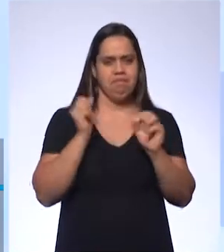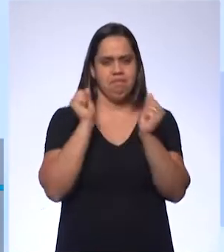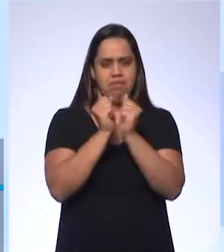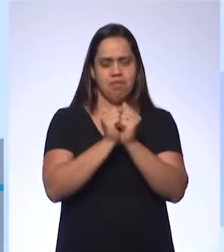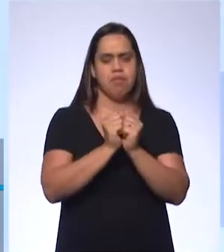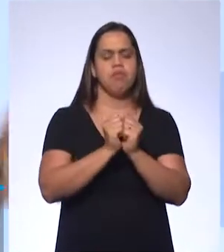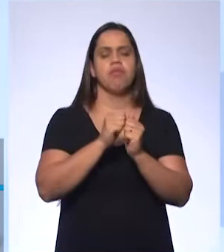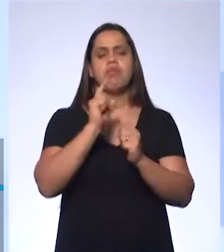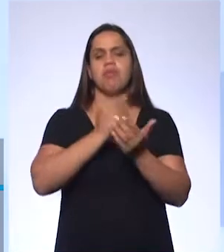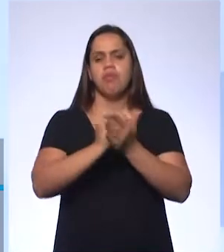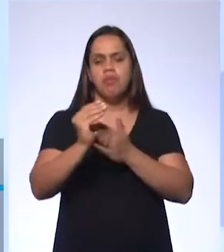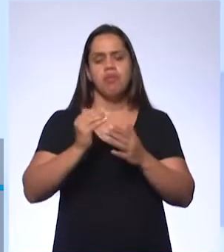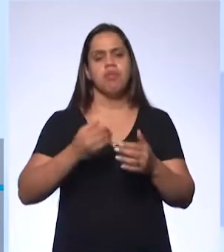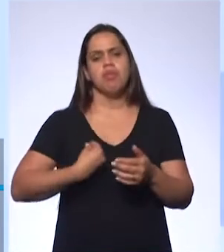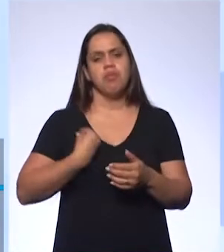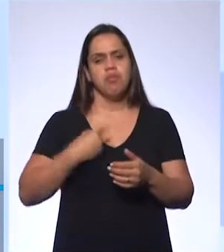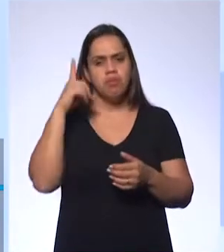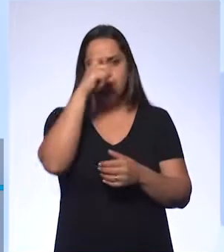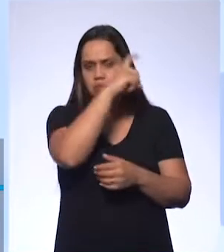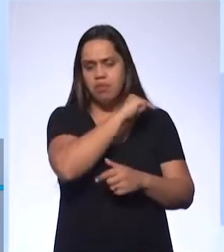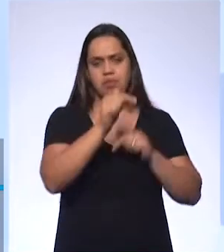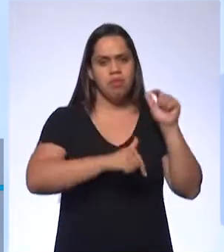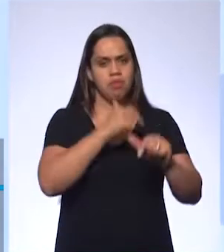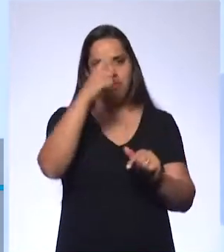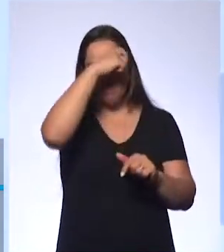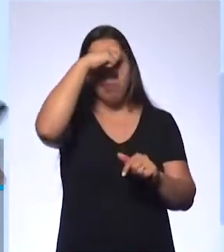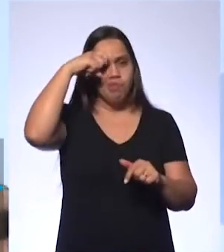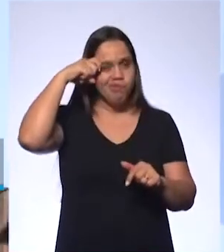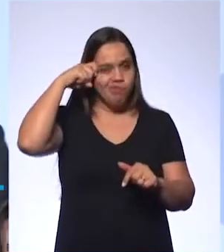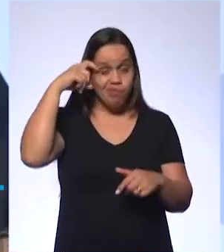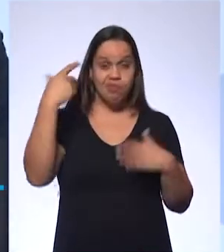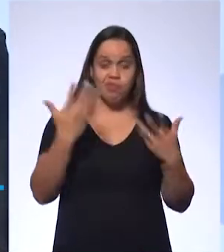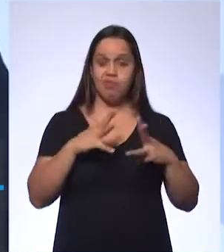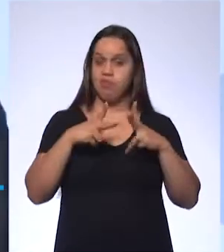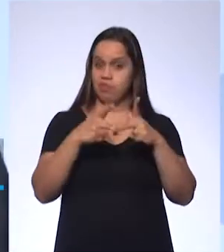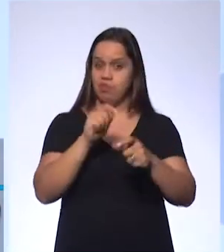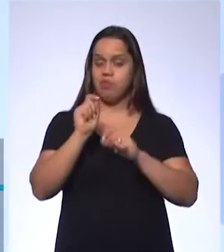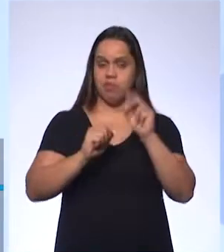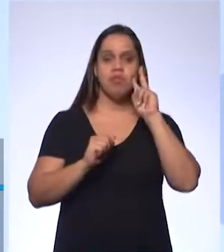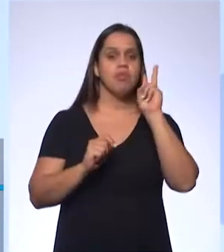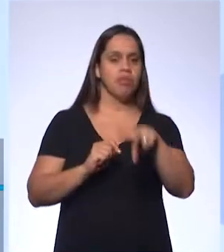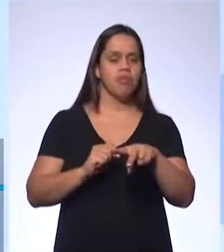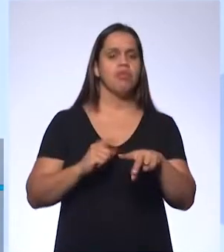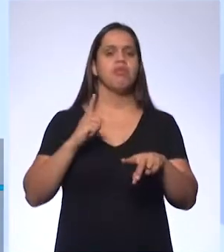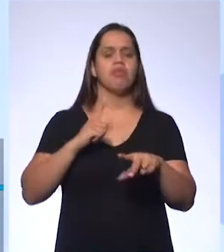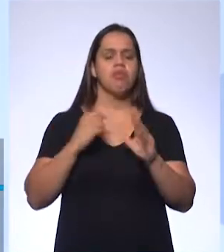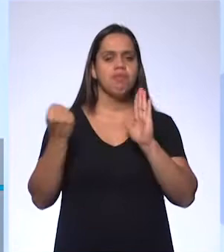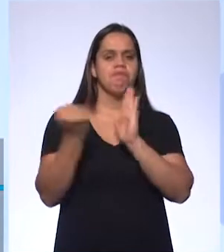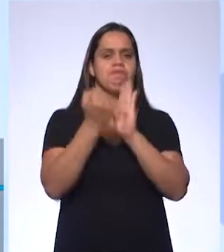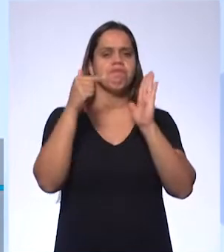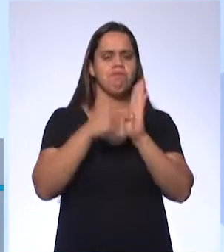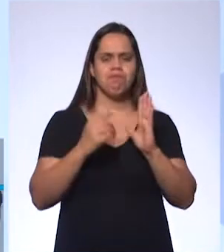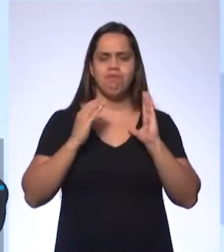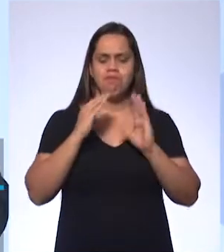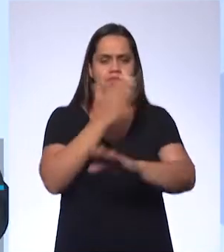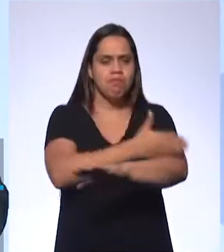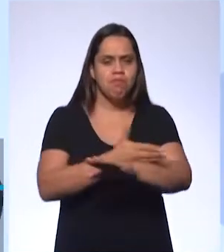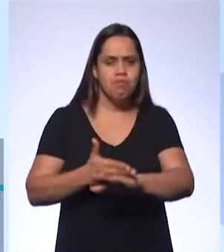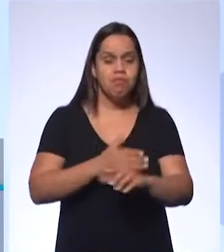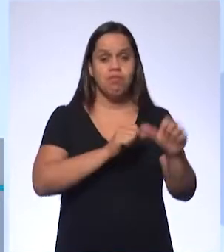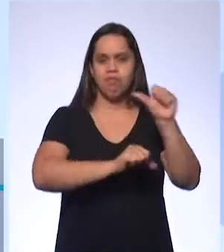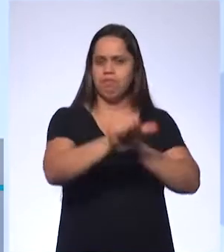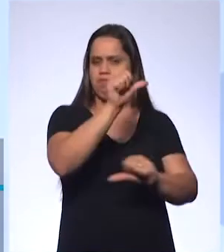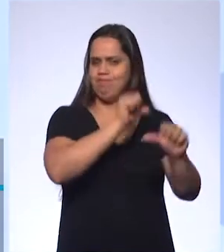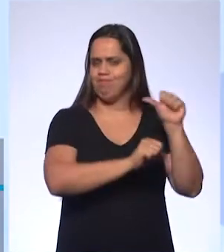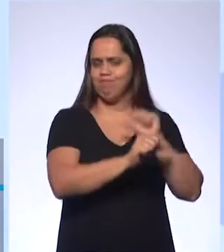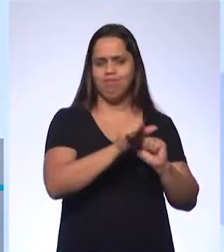trabalho exaustivo nas fábricas, enfim. Então, toda essa parte, né, vocês vão ver bem marcados os costumes, inclusive a mudança